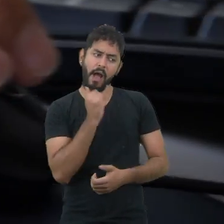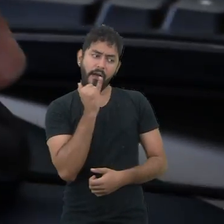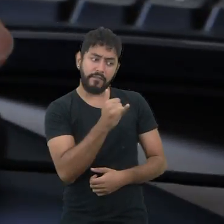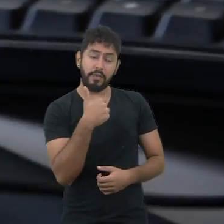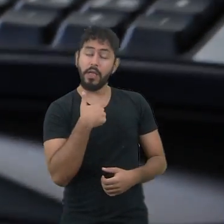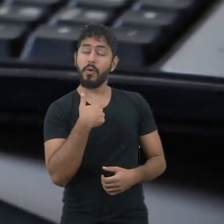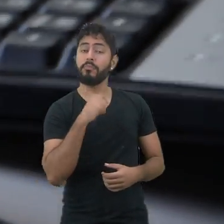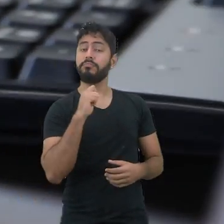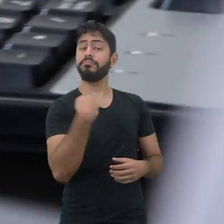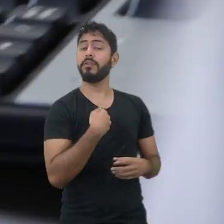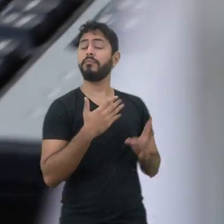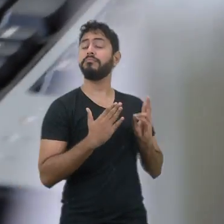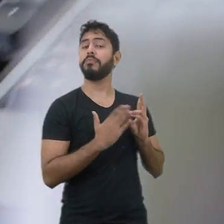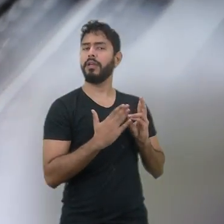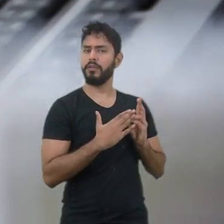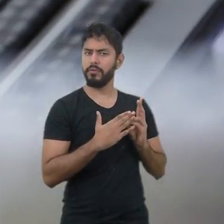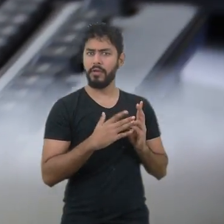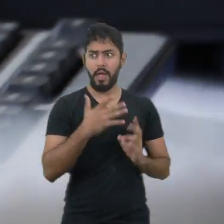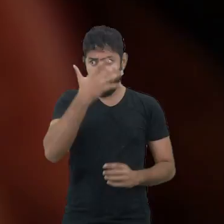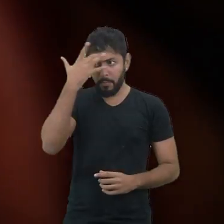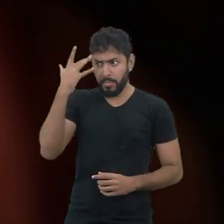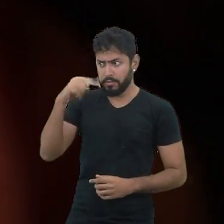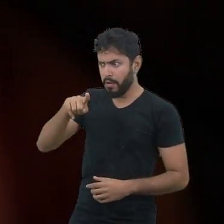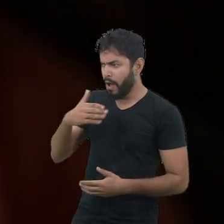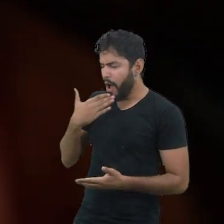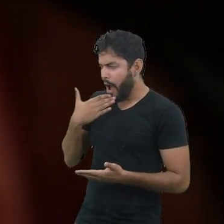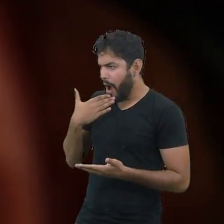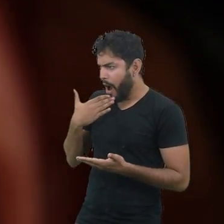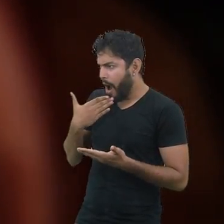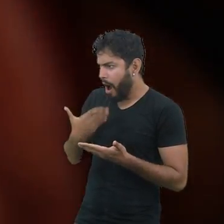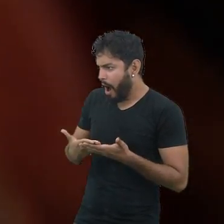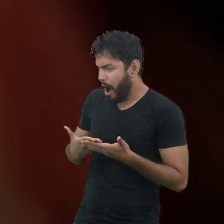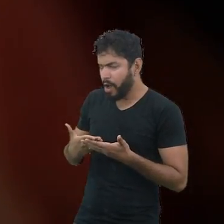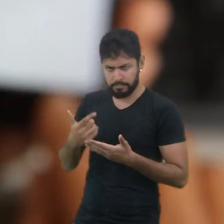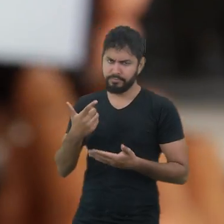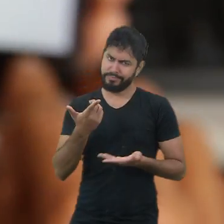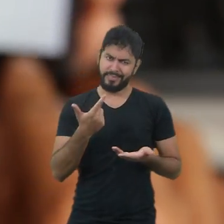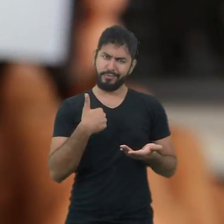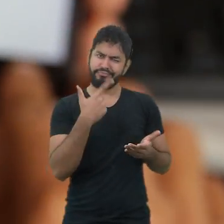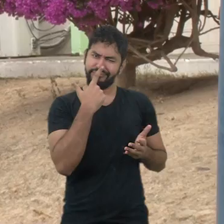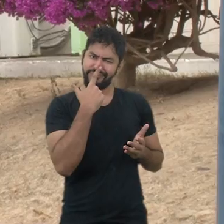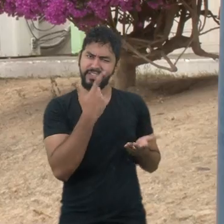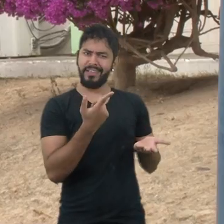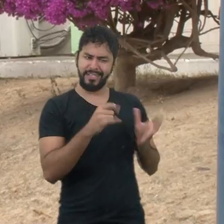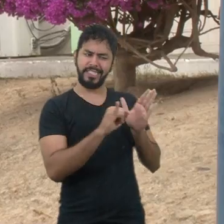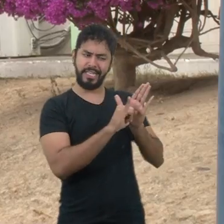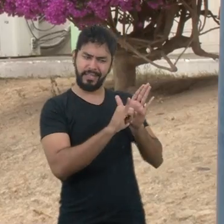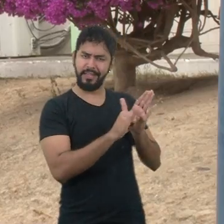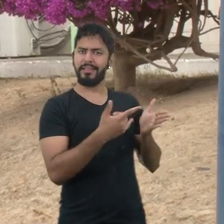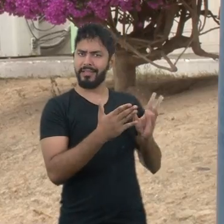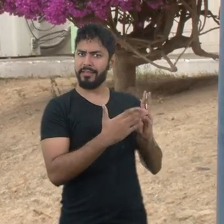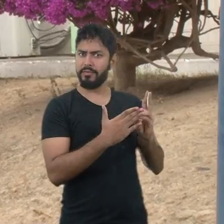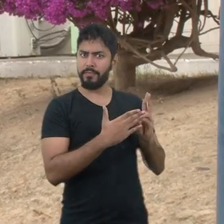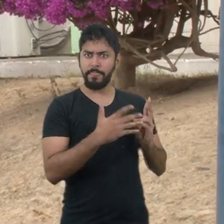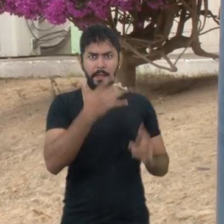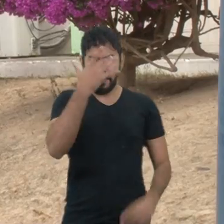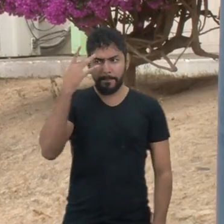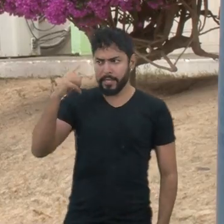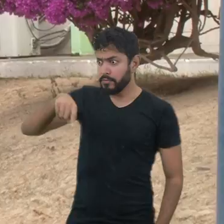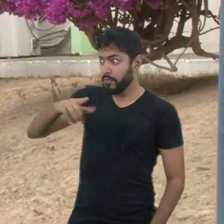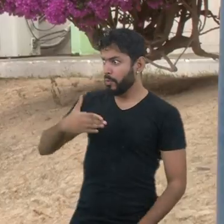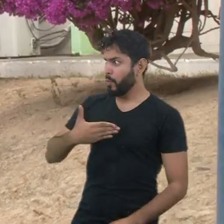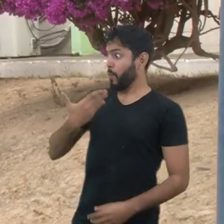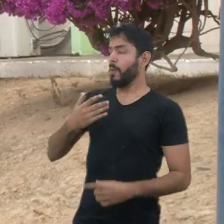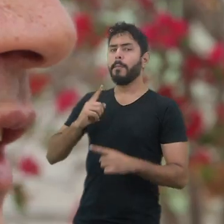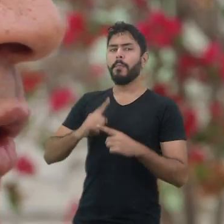eu dizia que era índio, porque em qualquer lugar que eu vou eu digo que sou índio, eu me identifico como índio. E as pessoas se espantavam um pouco